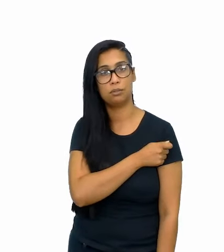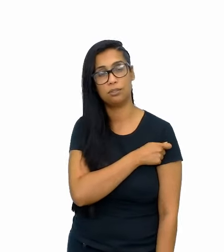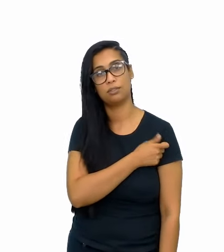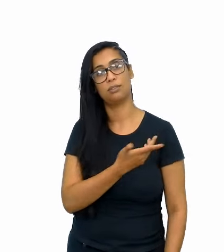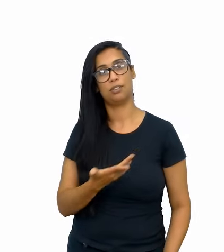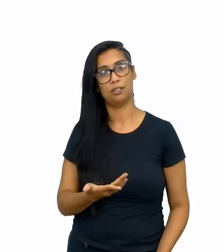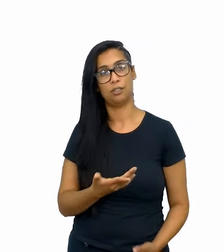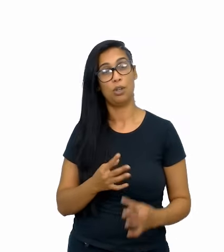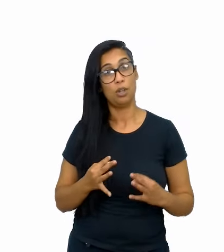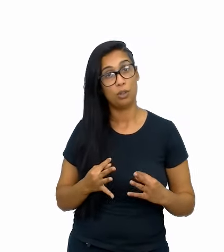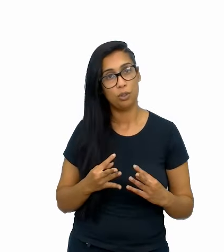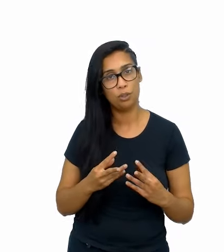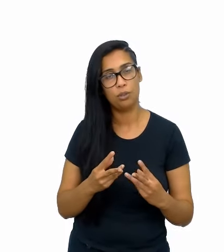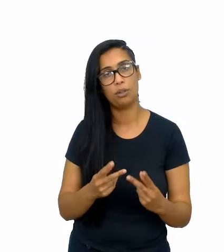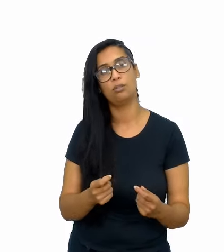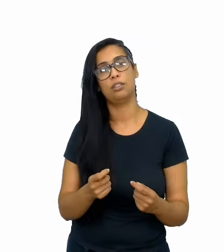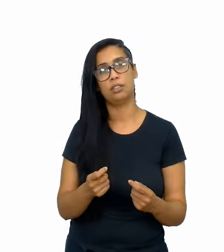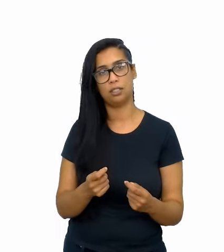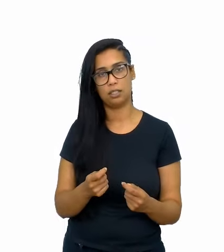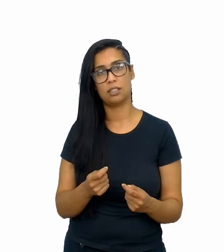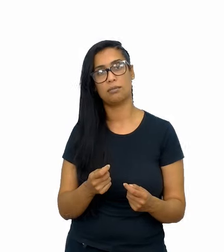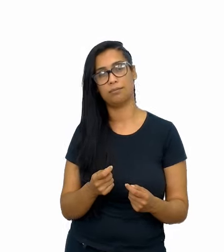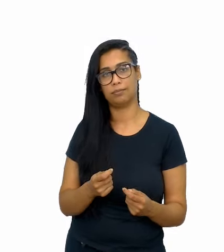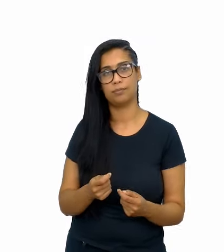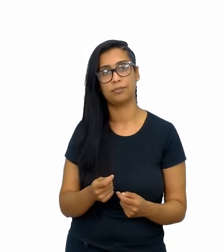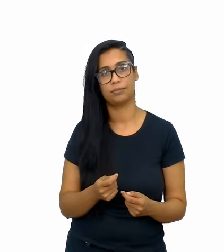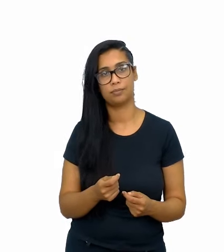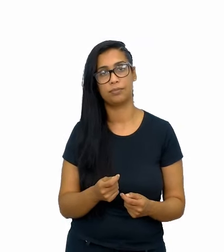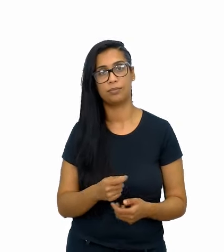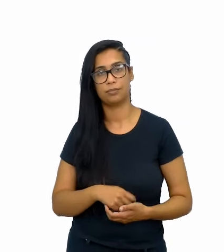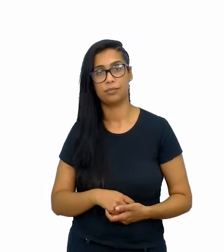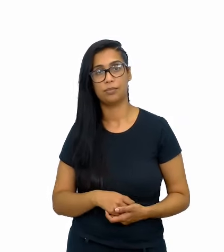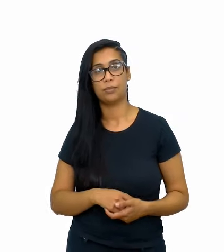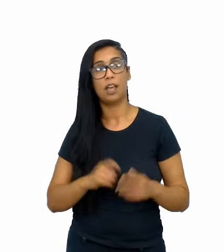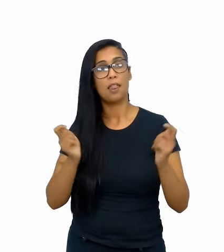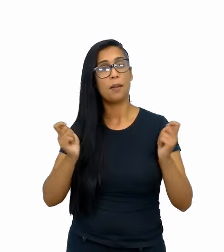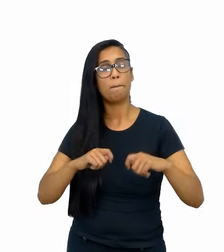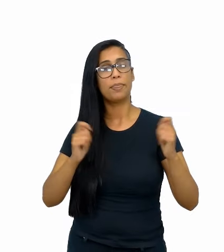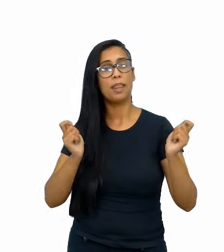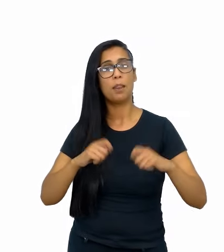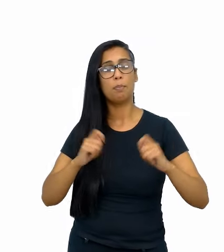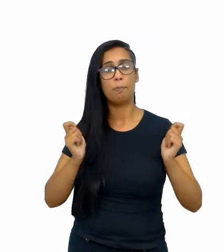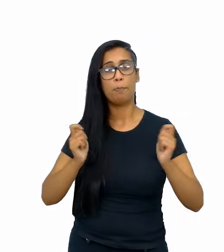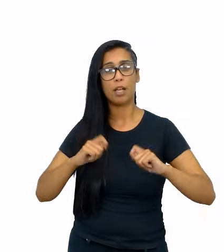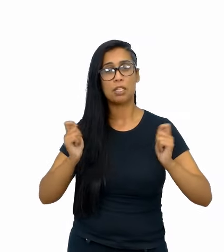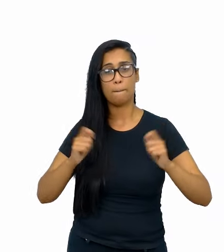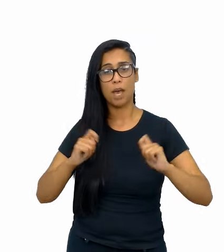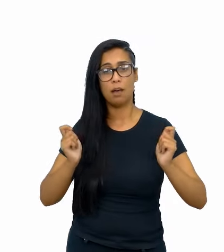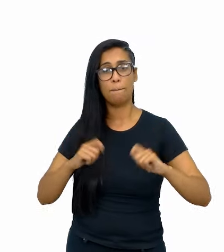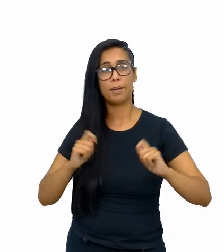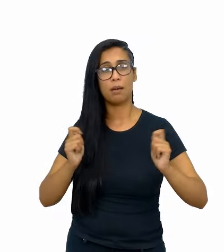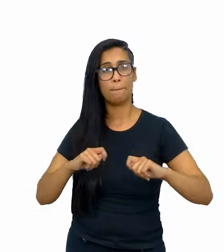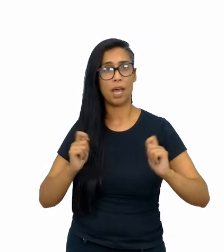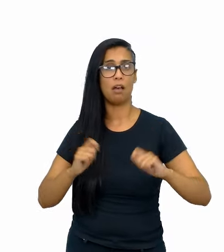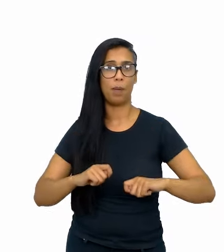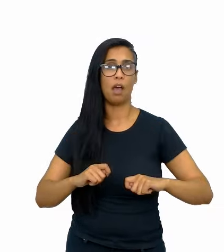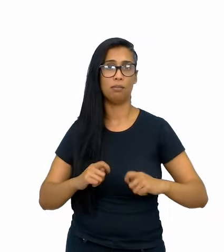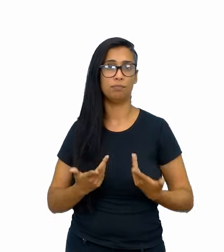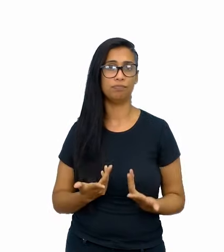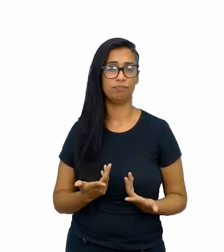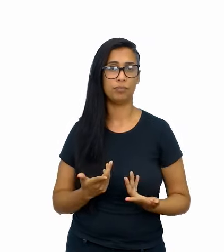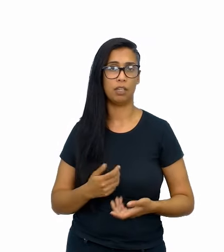as possibilidades de compreensão do leitor, né, possibilitar que os estudantes releiam o texto, verificando a pertinência,